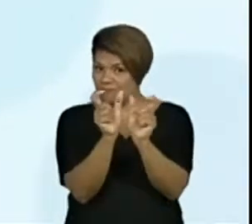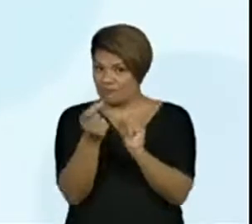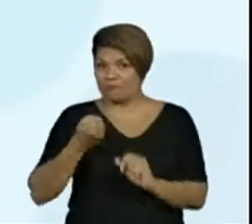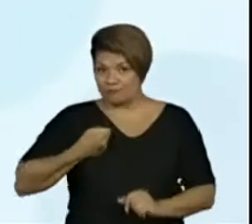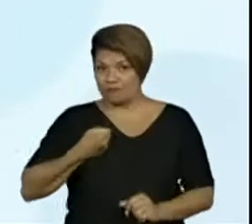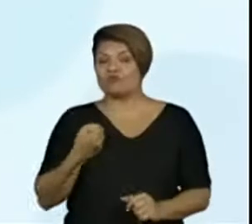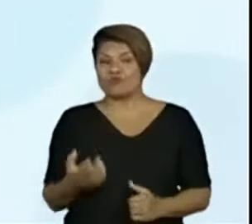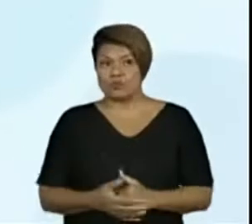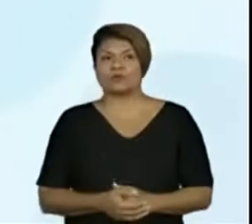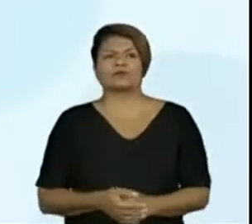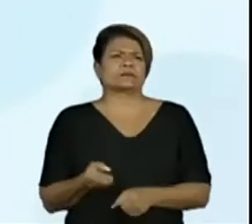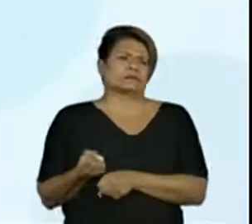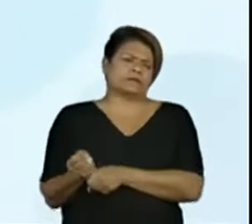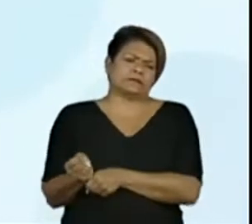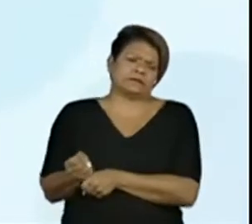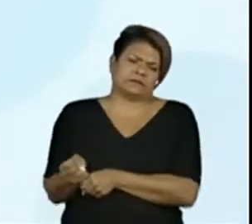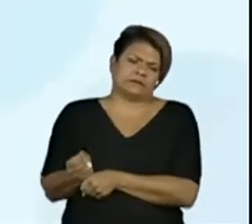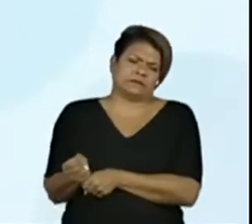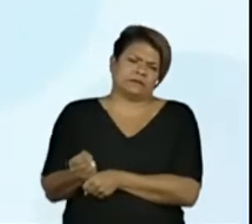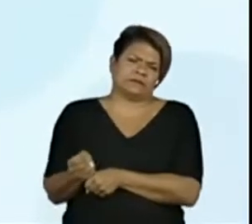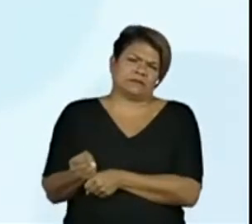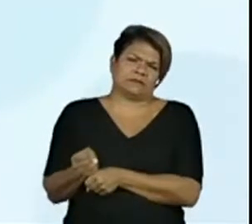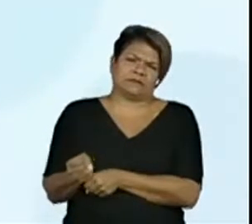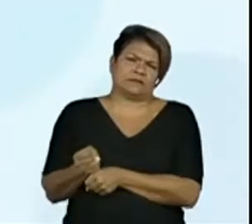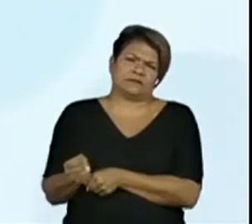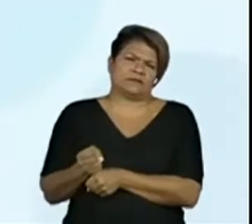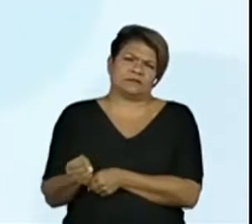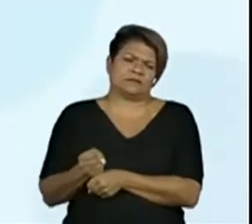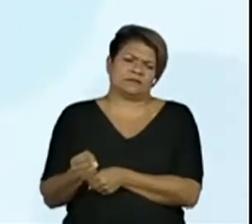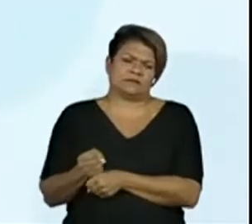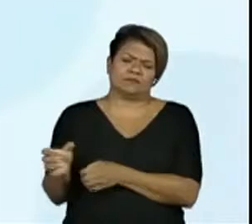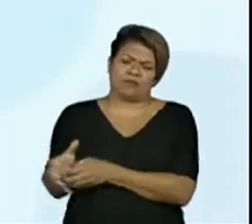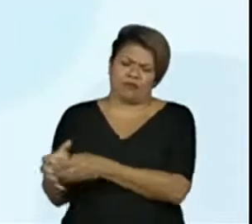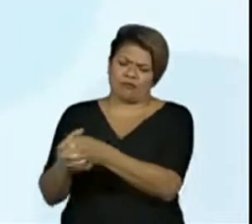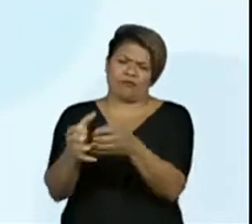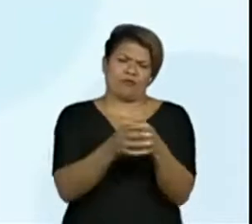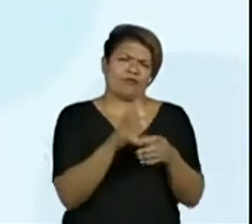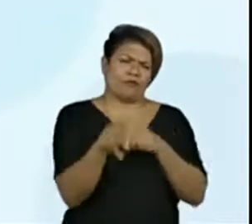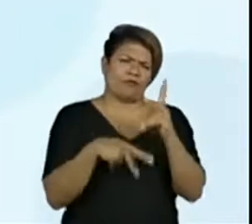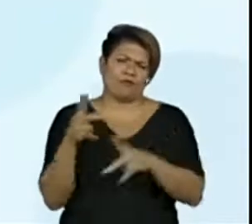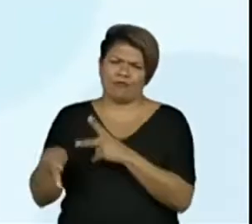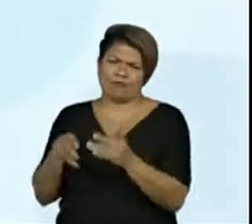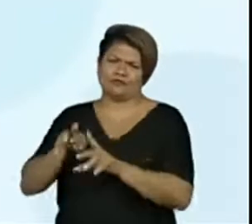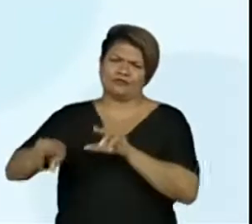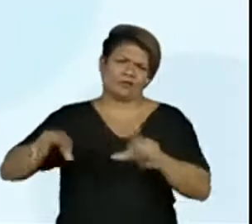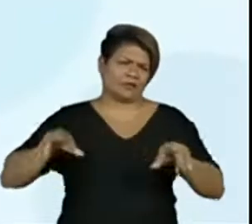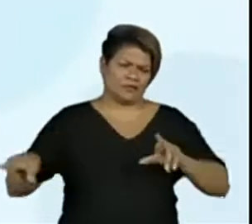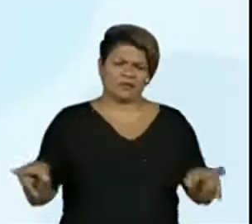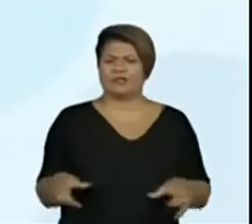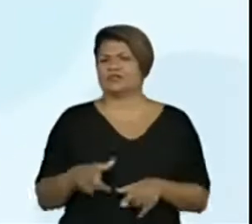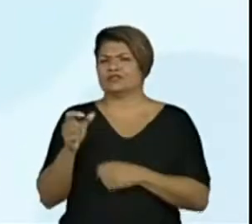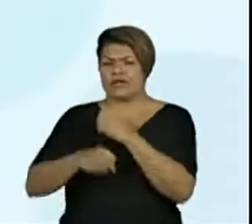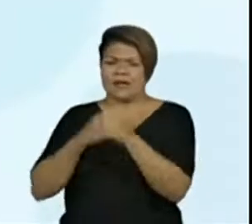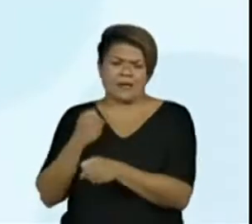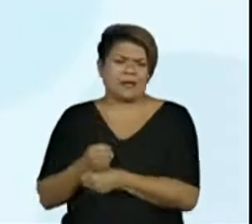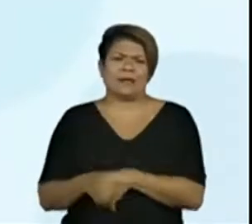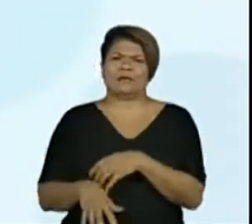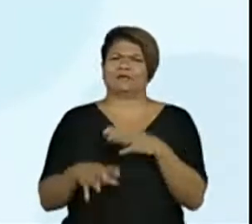muitos anos, muitos homens, muitos povos, muita história. Ah, e